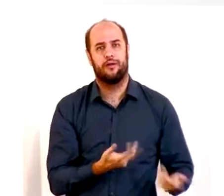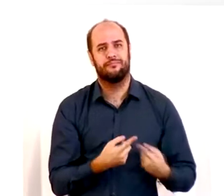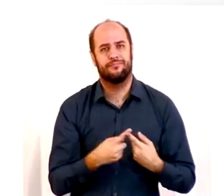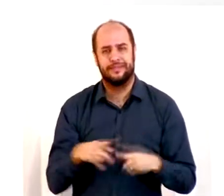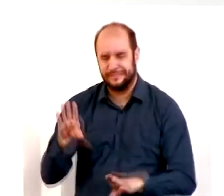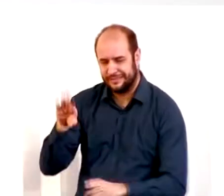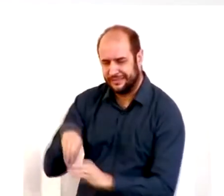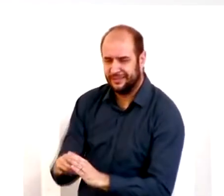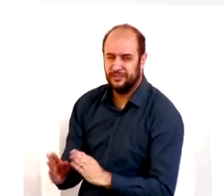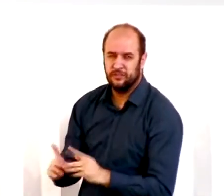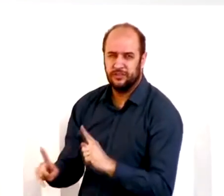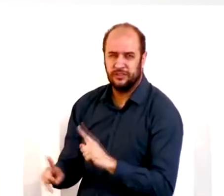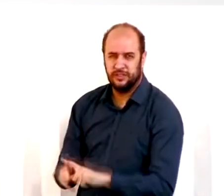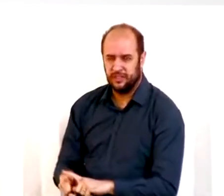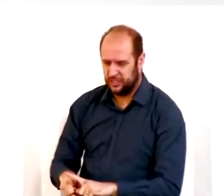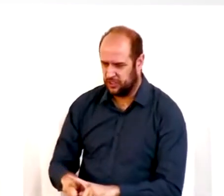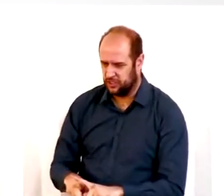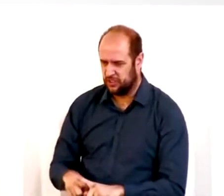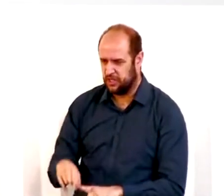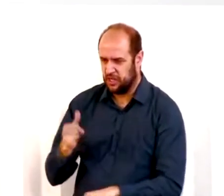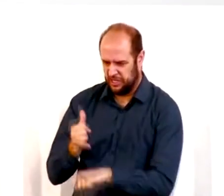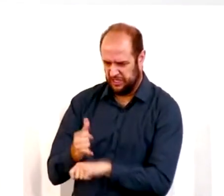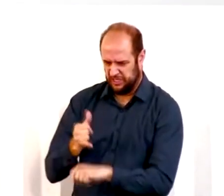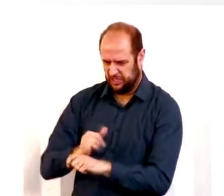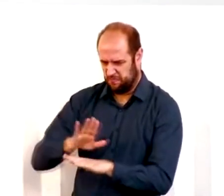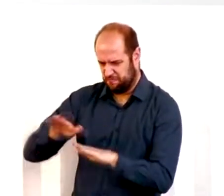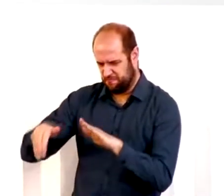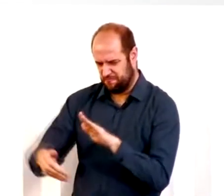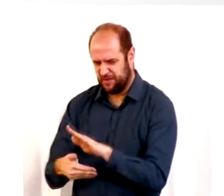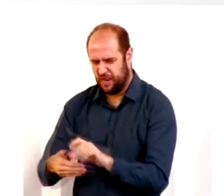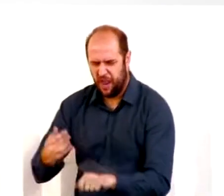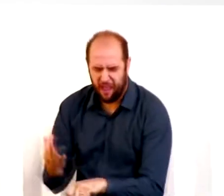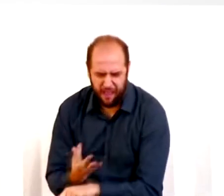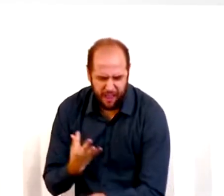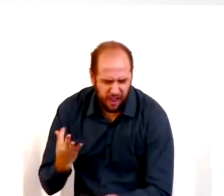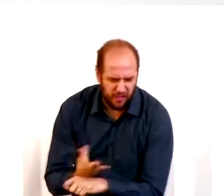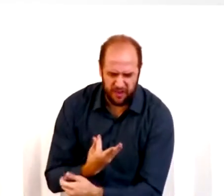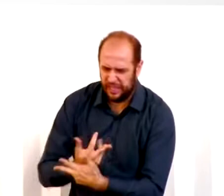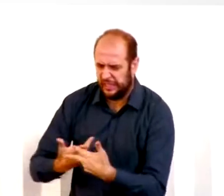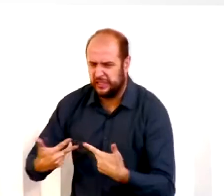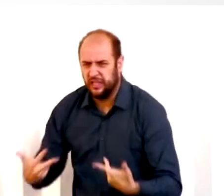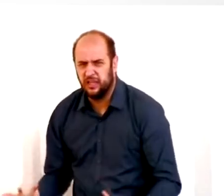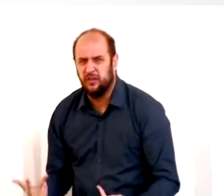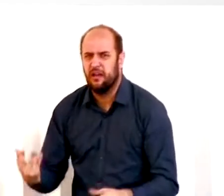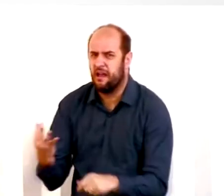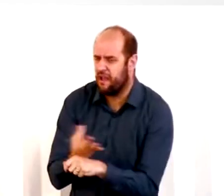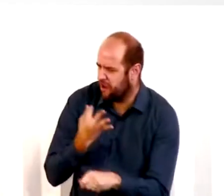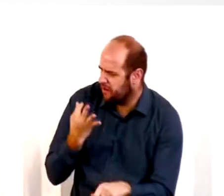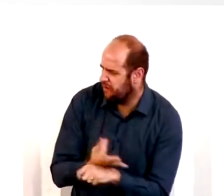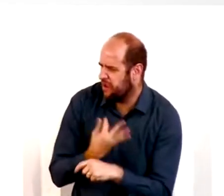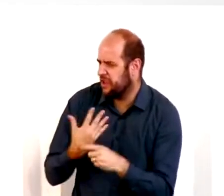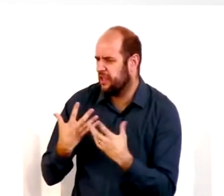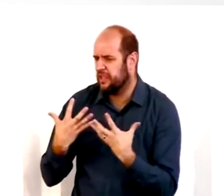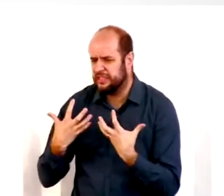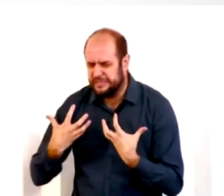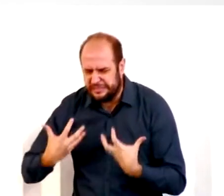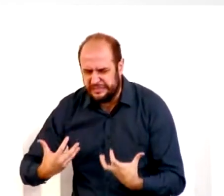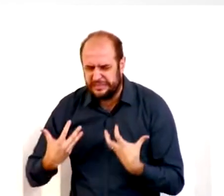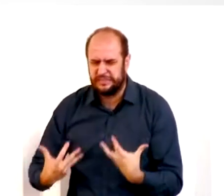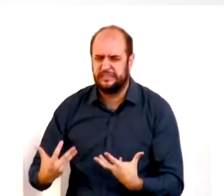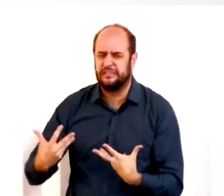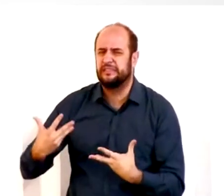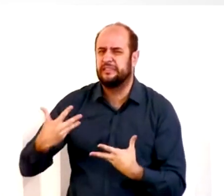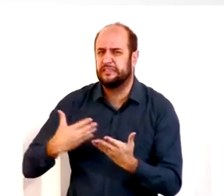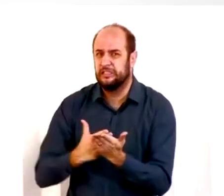na base, suportando com seus ombros, muitas vezes, as maledicências, suportando muitas vezes os